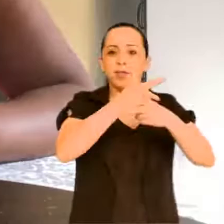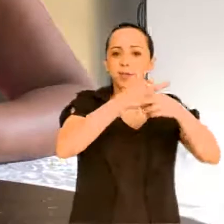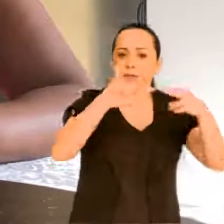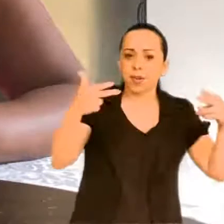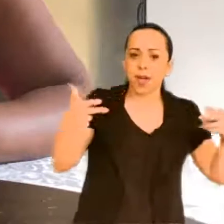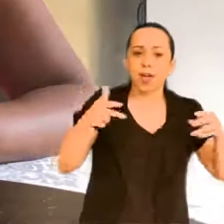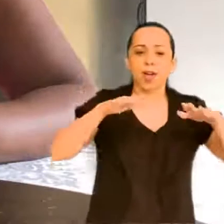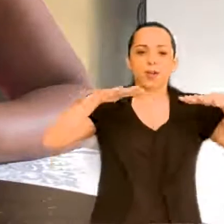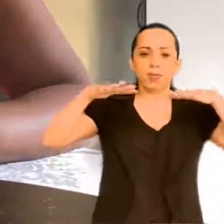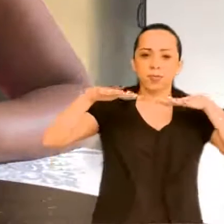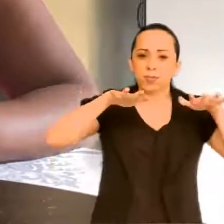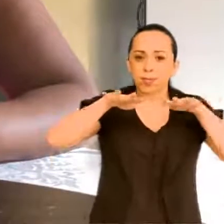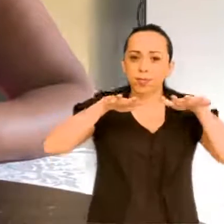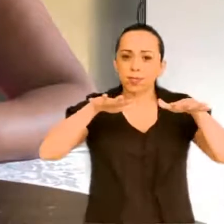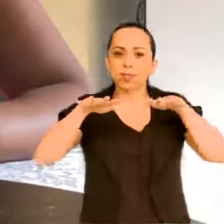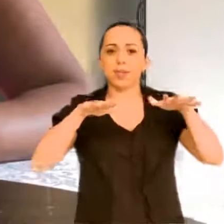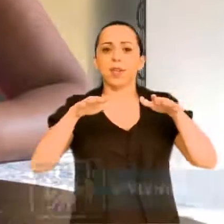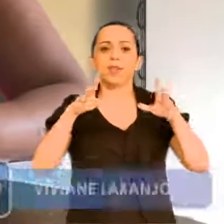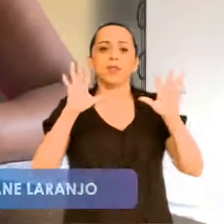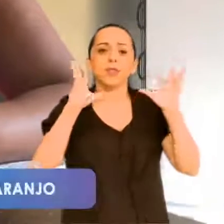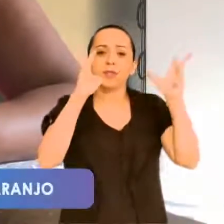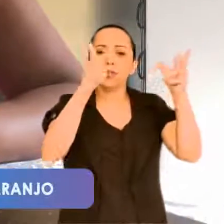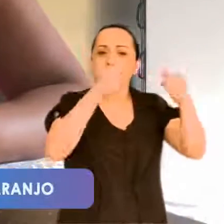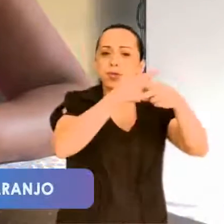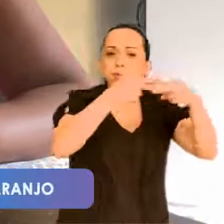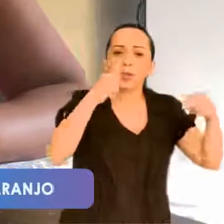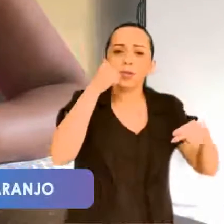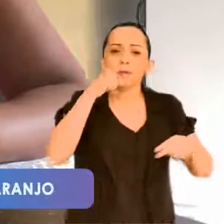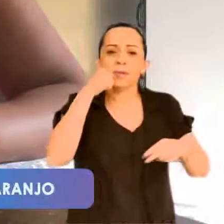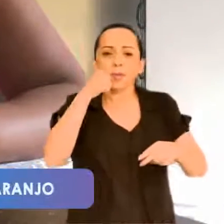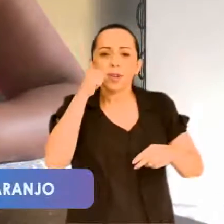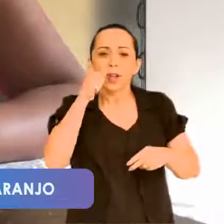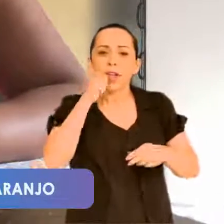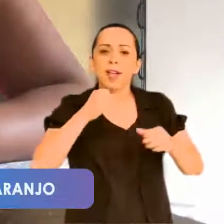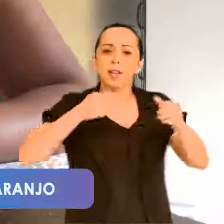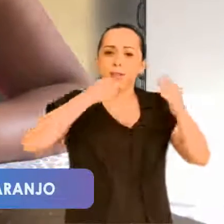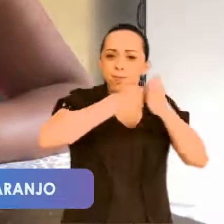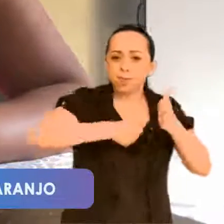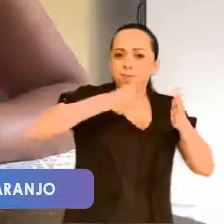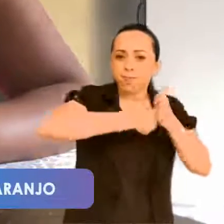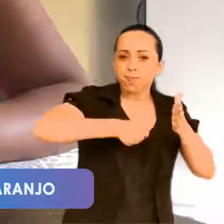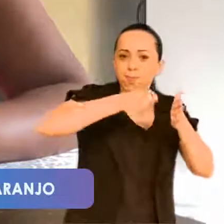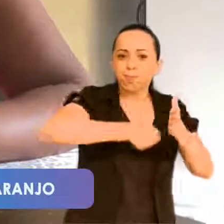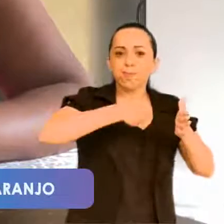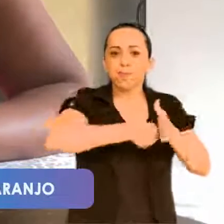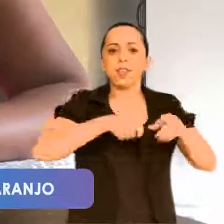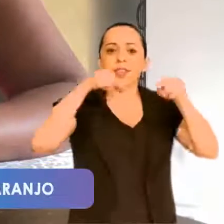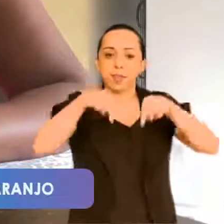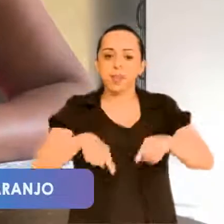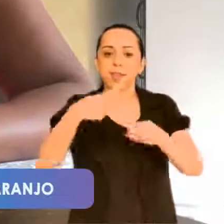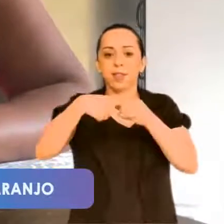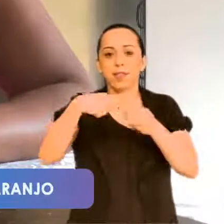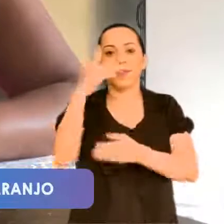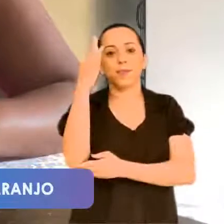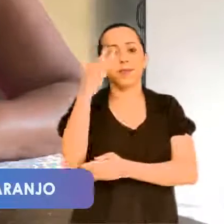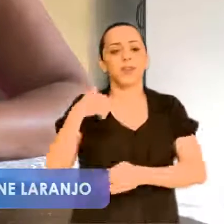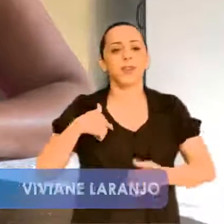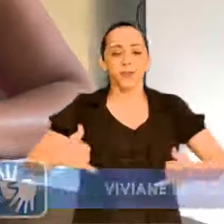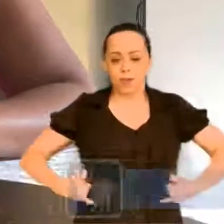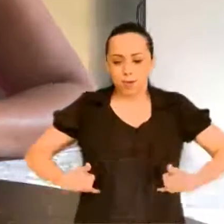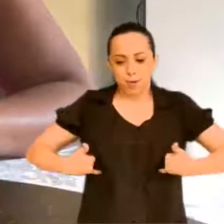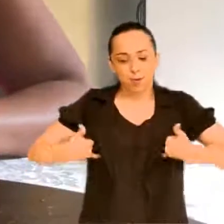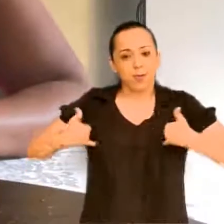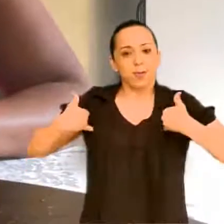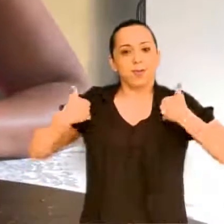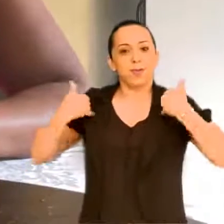BAC Mulher, que é um grupo feminista, um movimento feminista de mulheres de muita resistência, também aqui